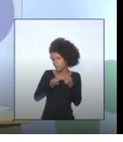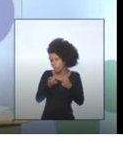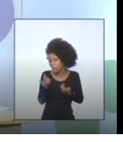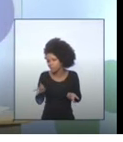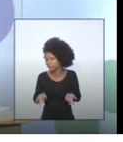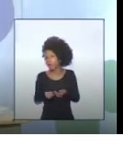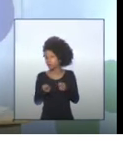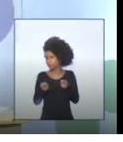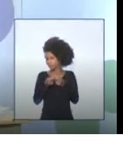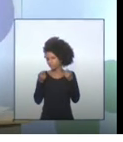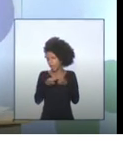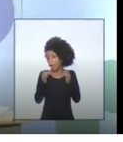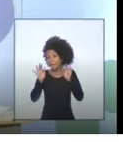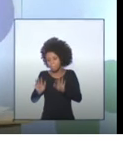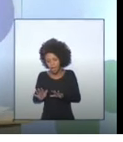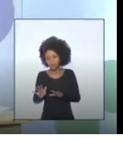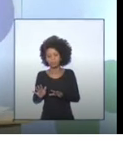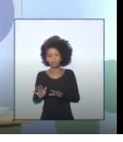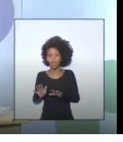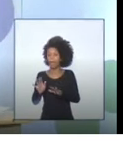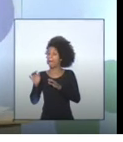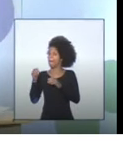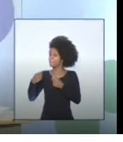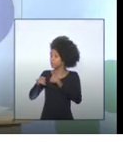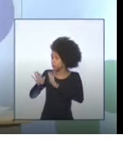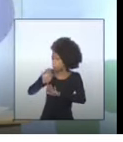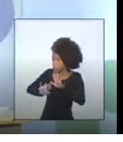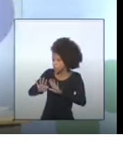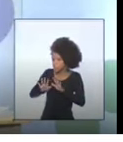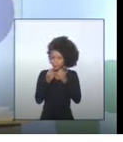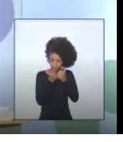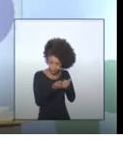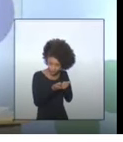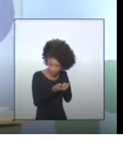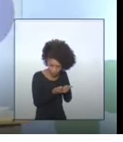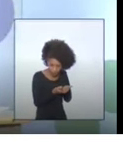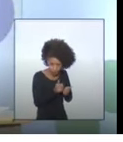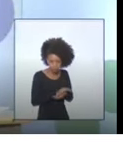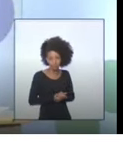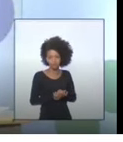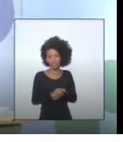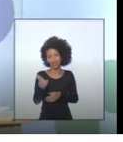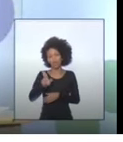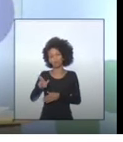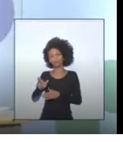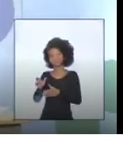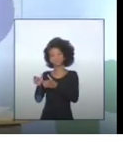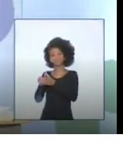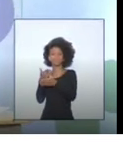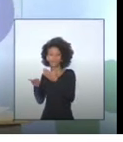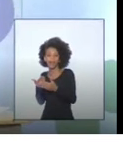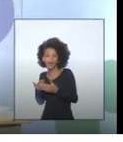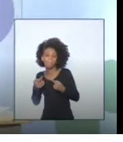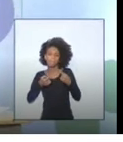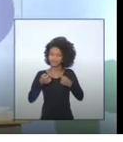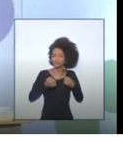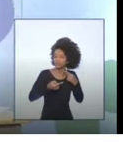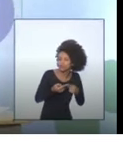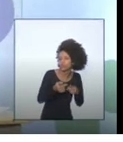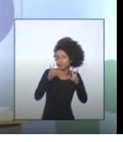então, um número pessoal nosso. Tudo bem? É, a qualquer momento aí, utilize o chat para a gente discutir essas